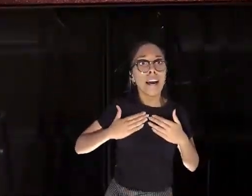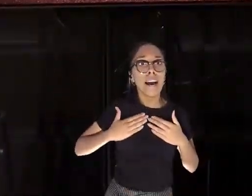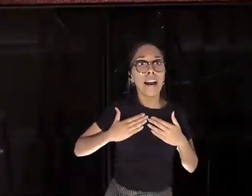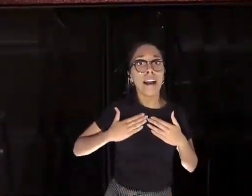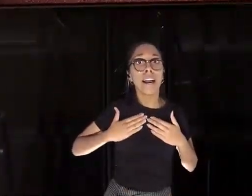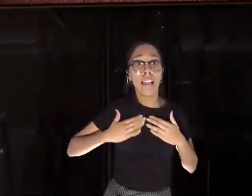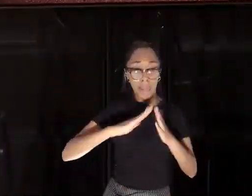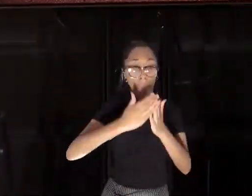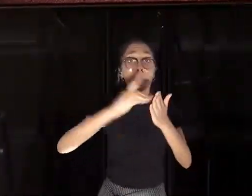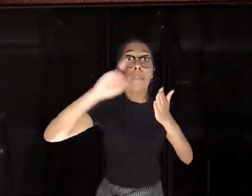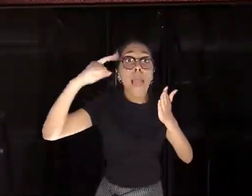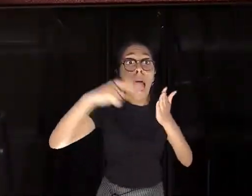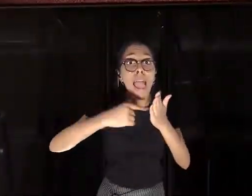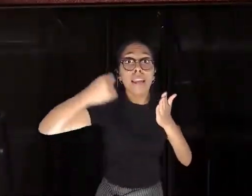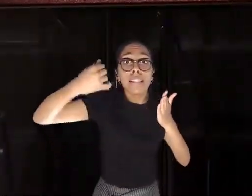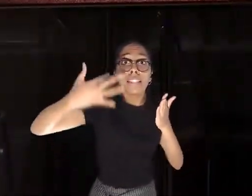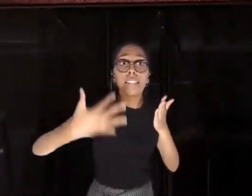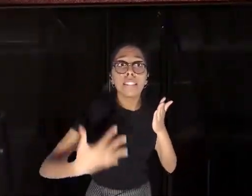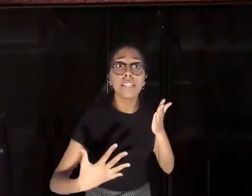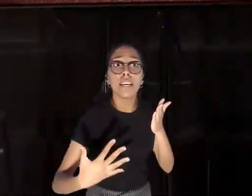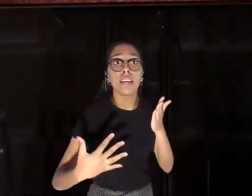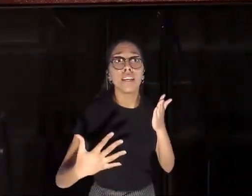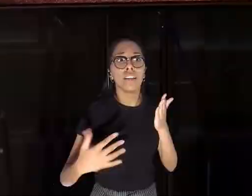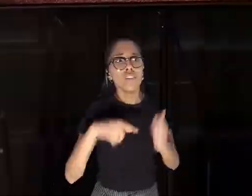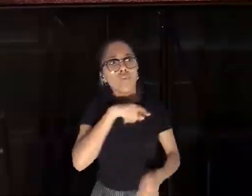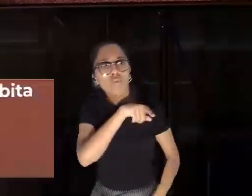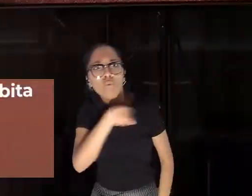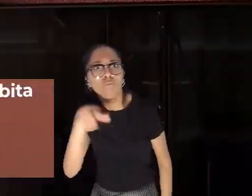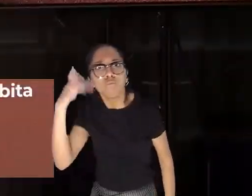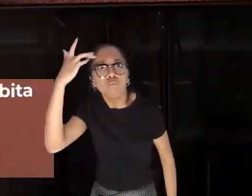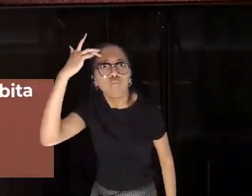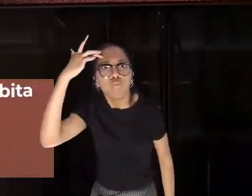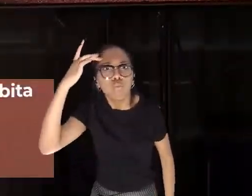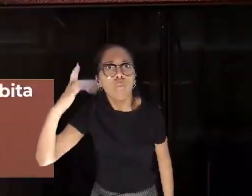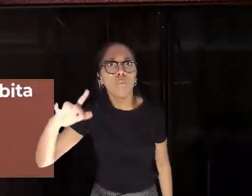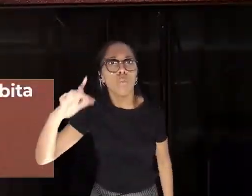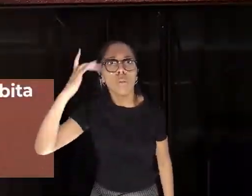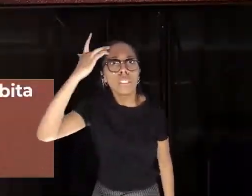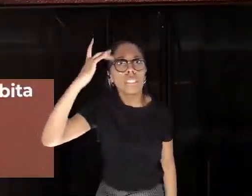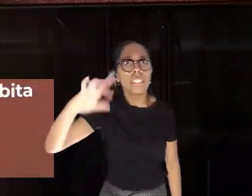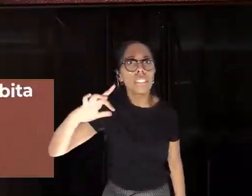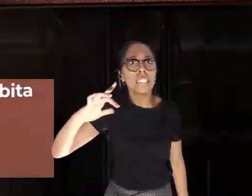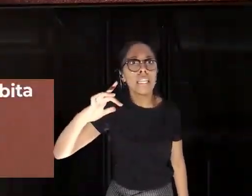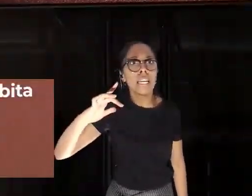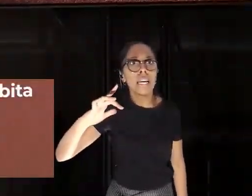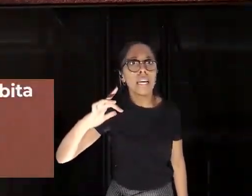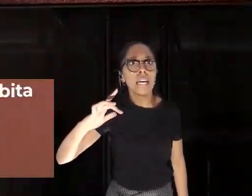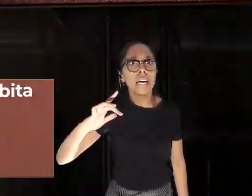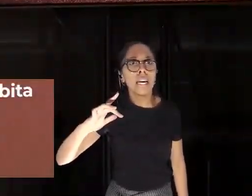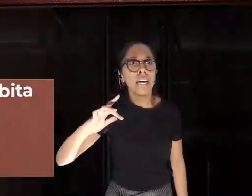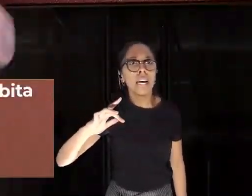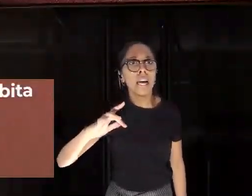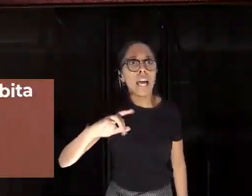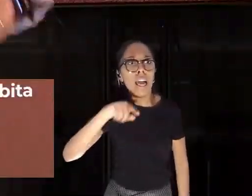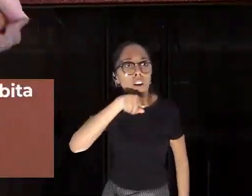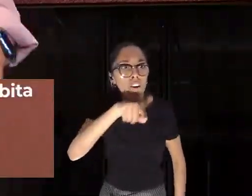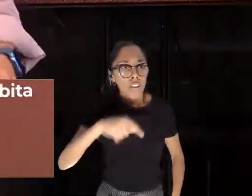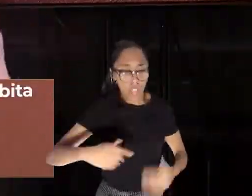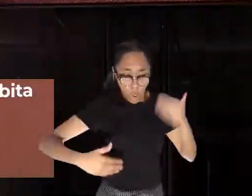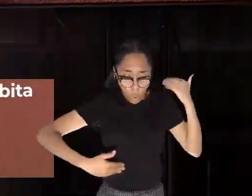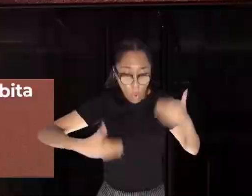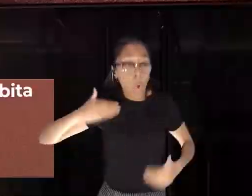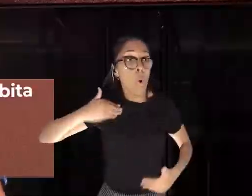versículo 19, acaso não sabem? Presta atenção nisso. Acaso não sabem que o corpo de vocês é o